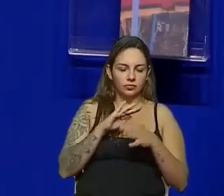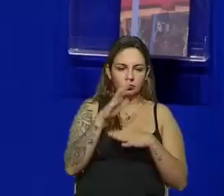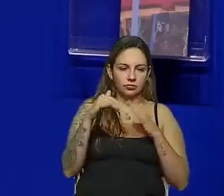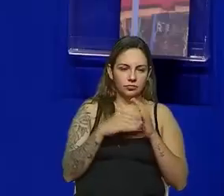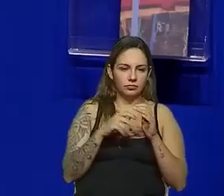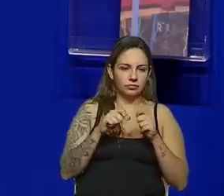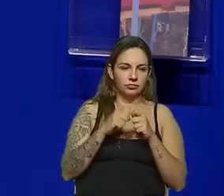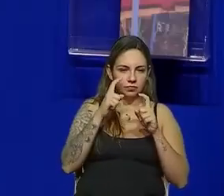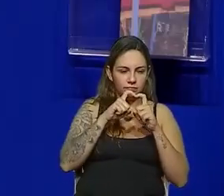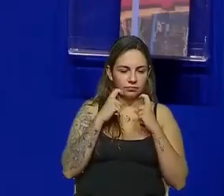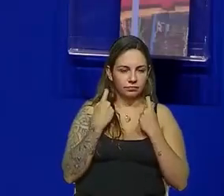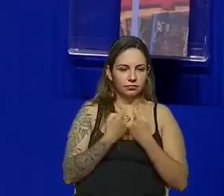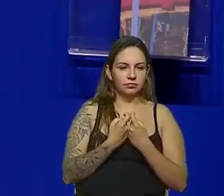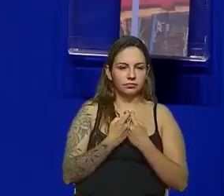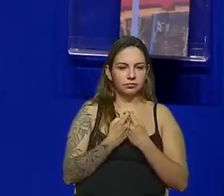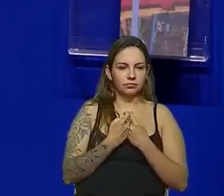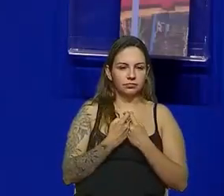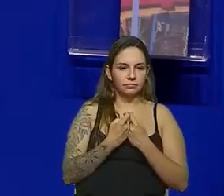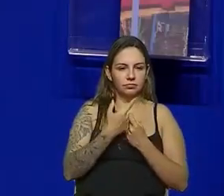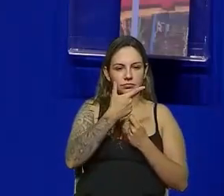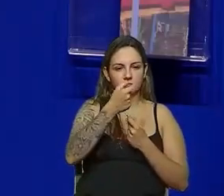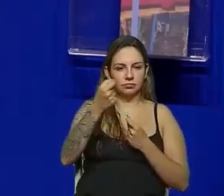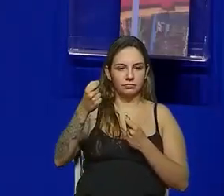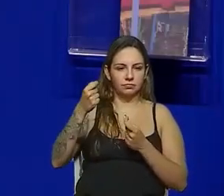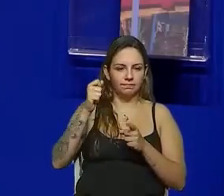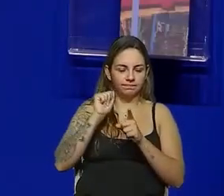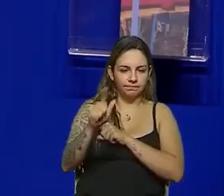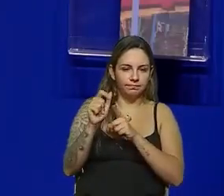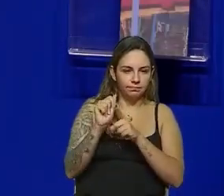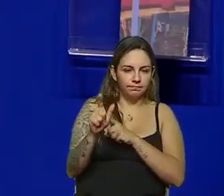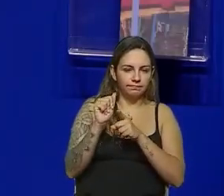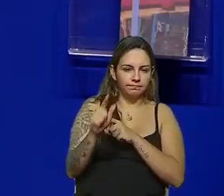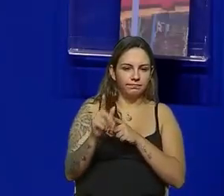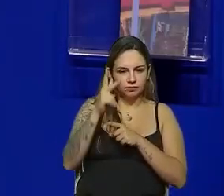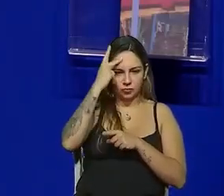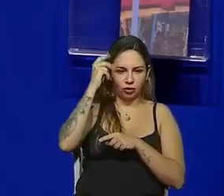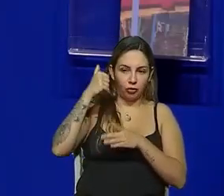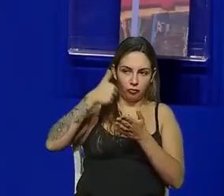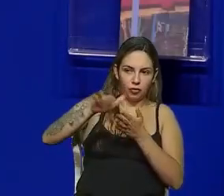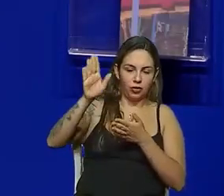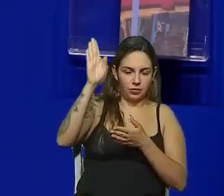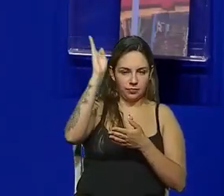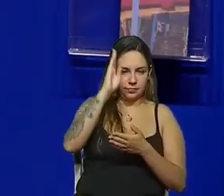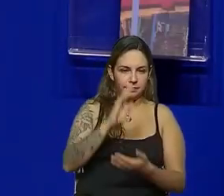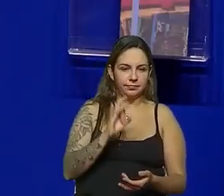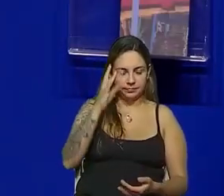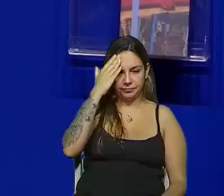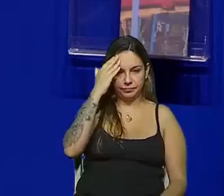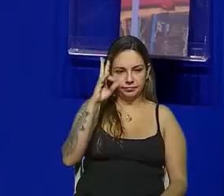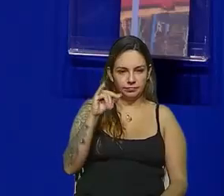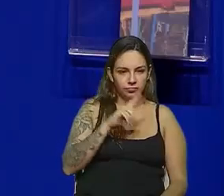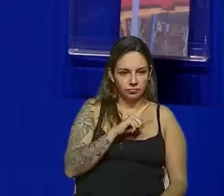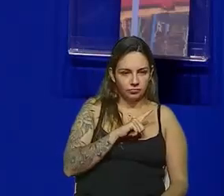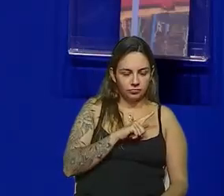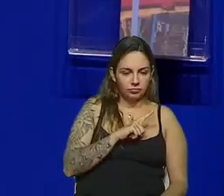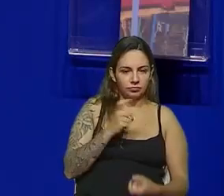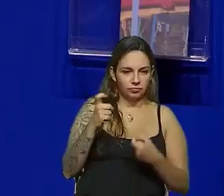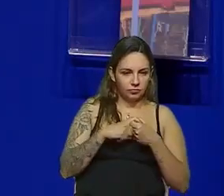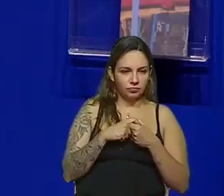mundo fizemos uma reunião com 200 exilados. E eles só queriam saber, vai ter